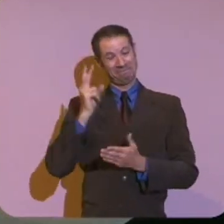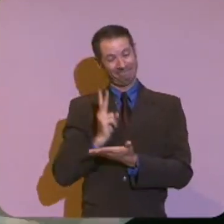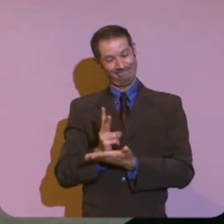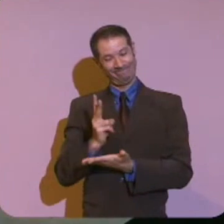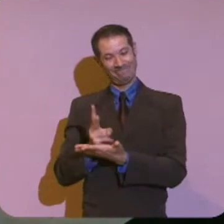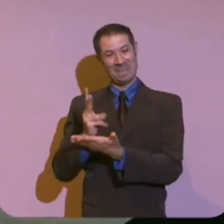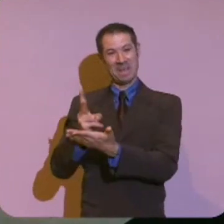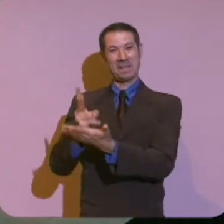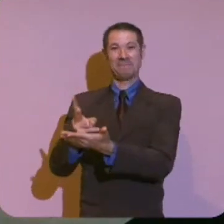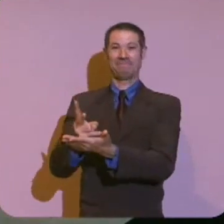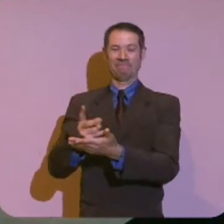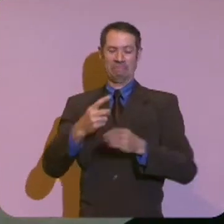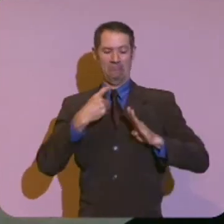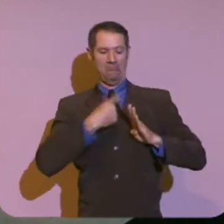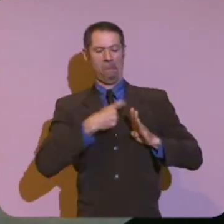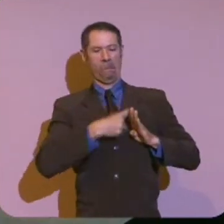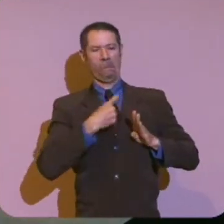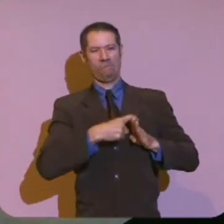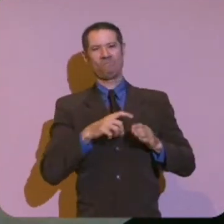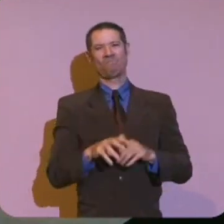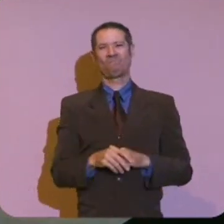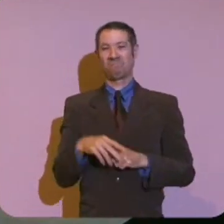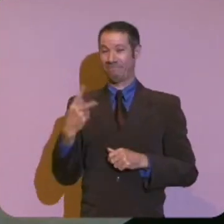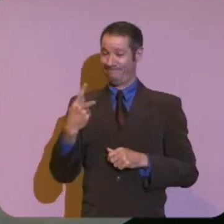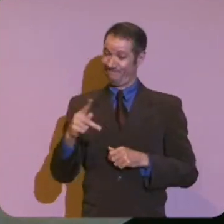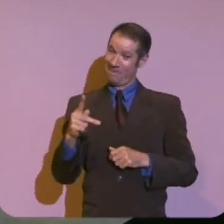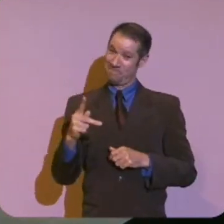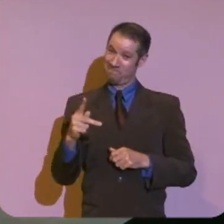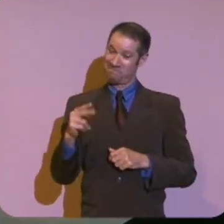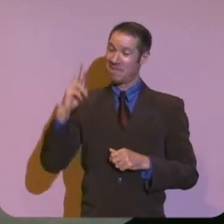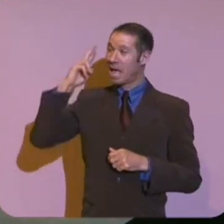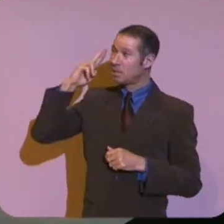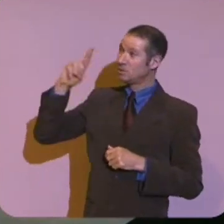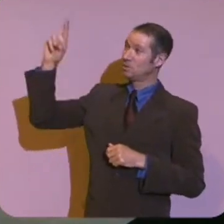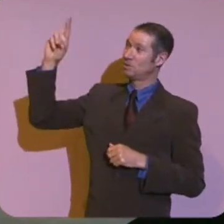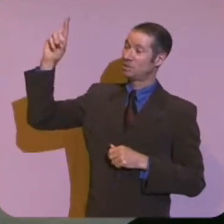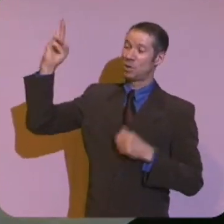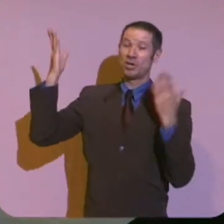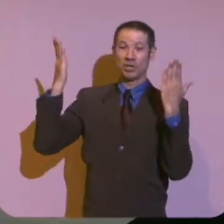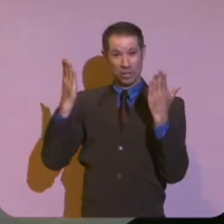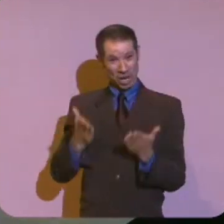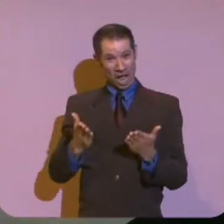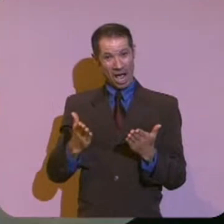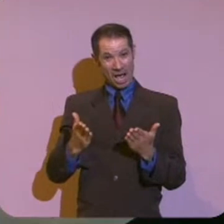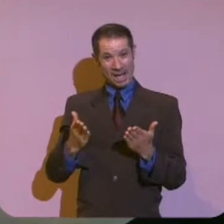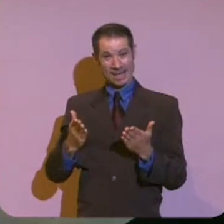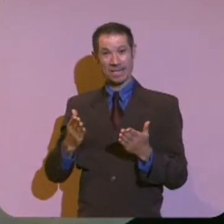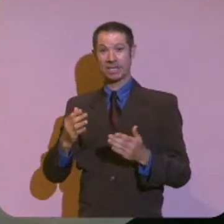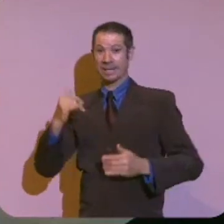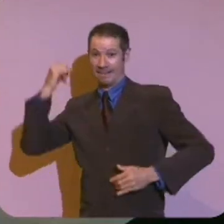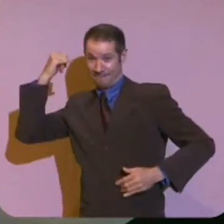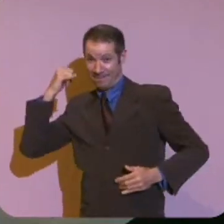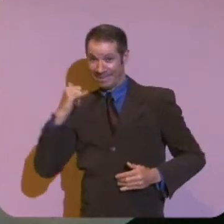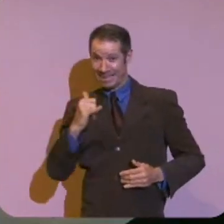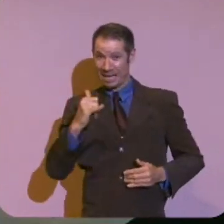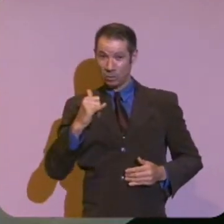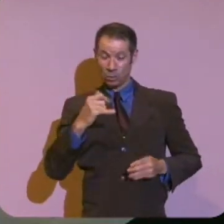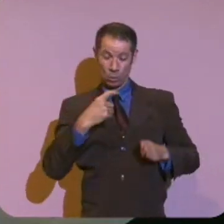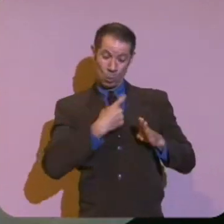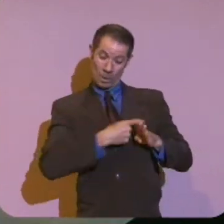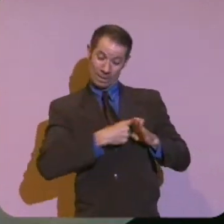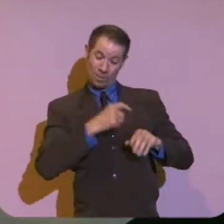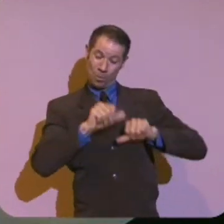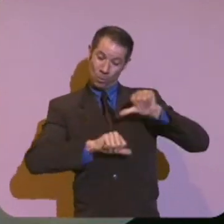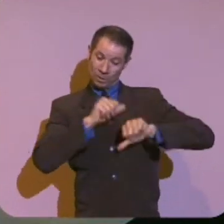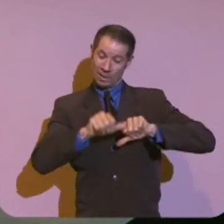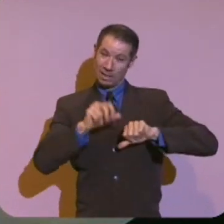permanentemente endurecer o seu coração. O Senhor já havia decretado um quebrantamento,